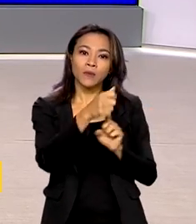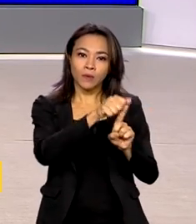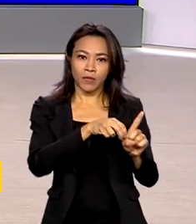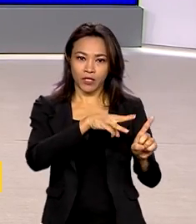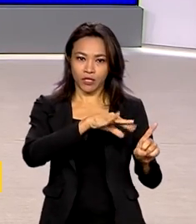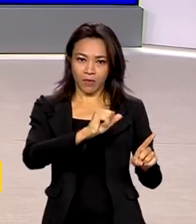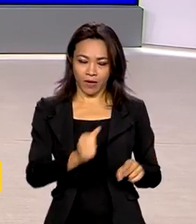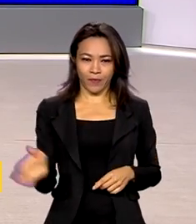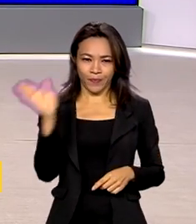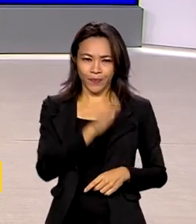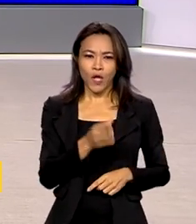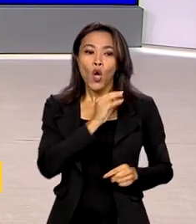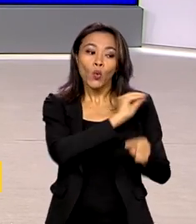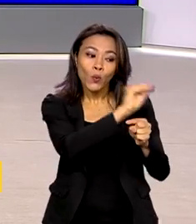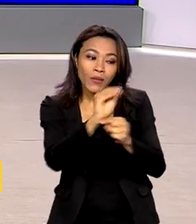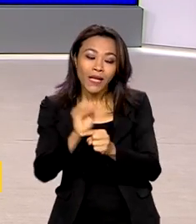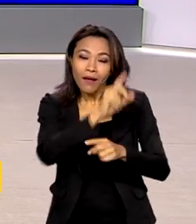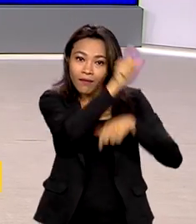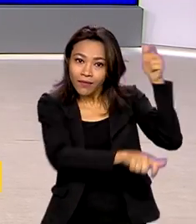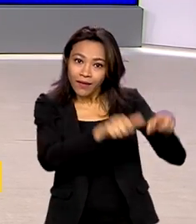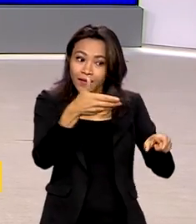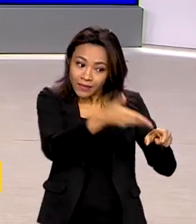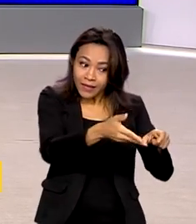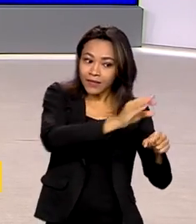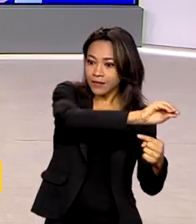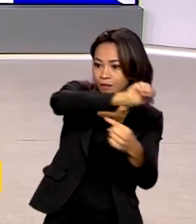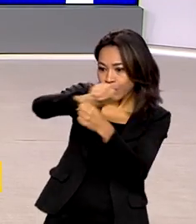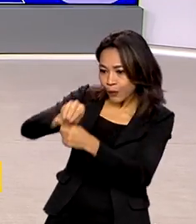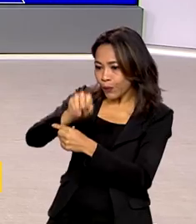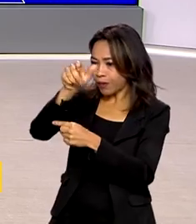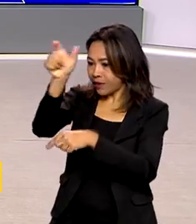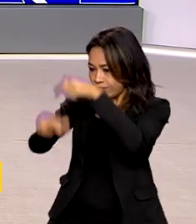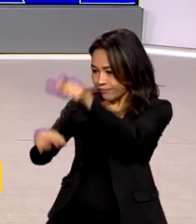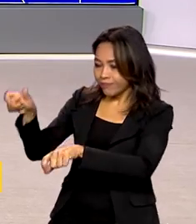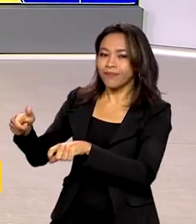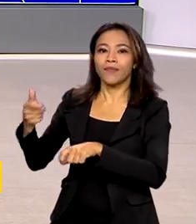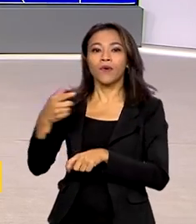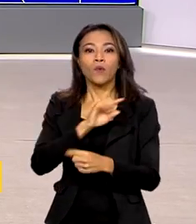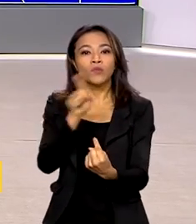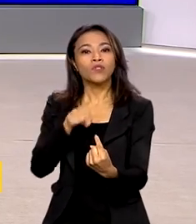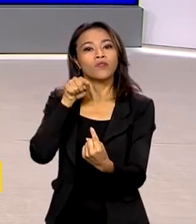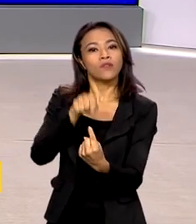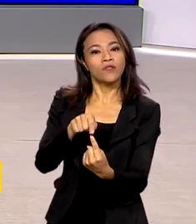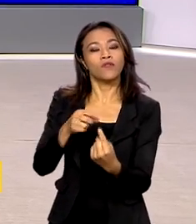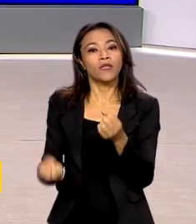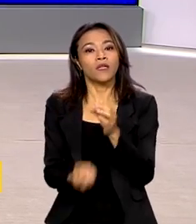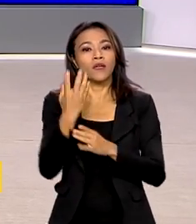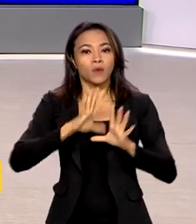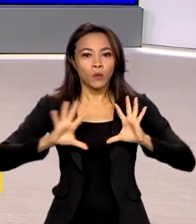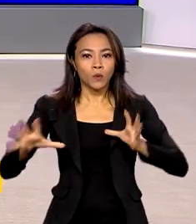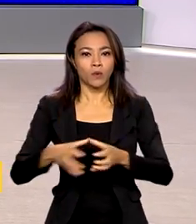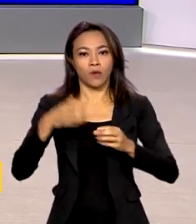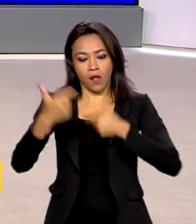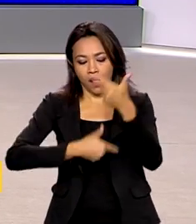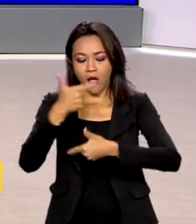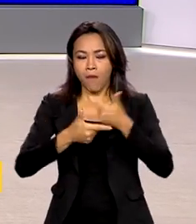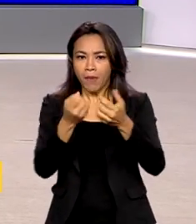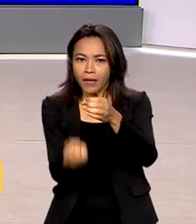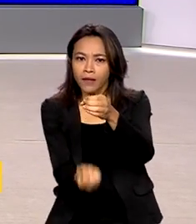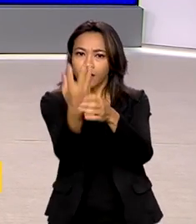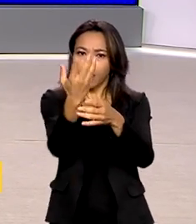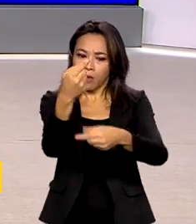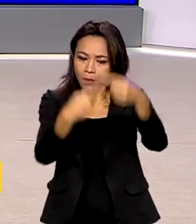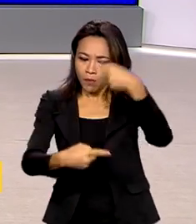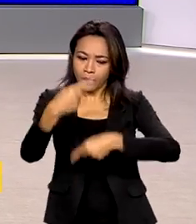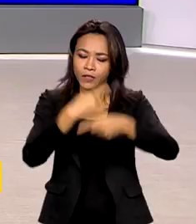cuidar daqueles que dedicam a vida ao cuidado de outras pessoas. Com essa meta, foi criado um grupo de trabalho para desenvolver a Política Nacional